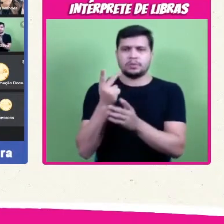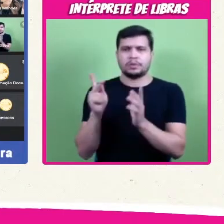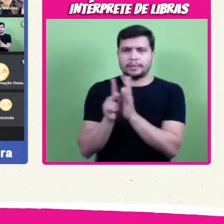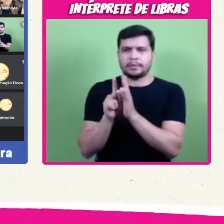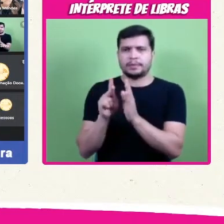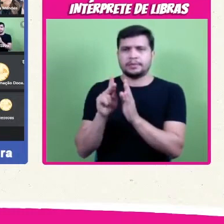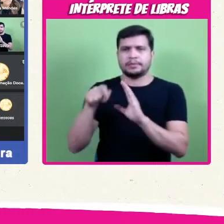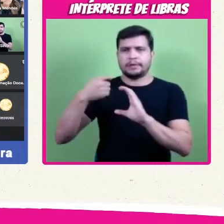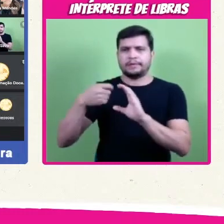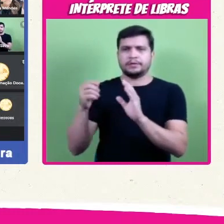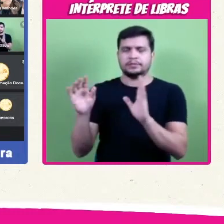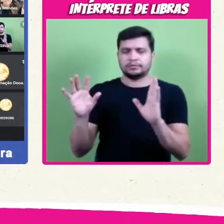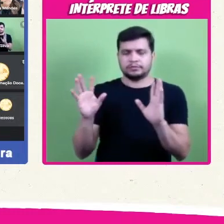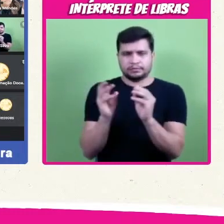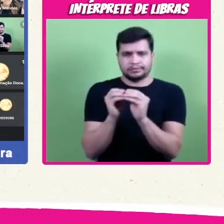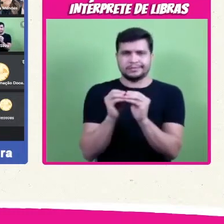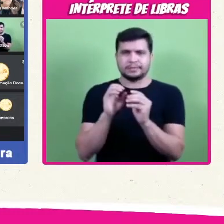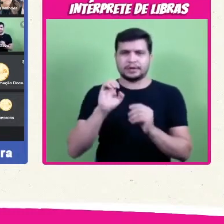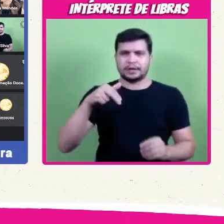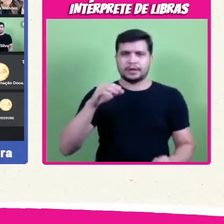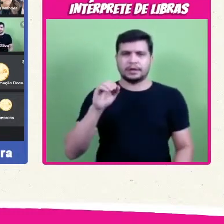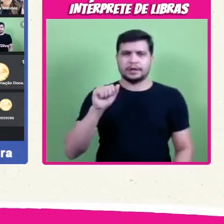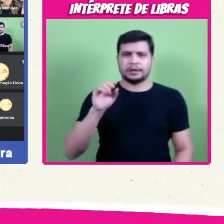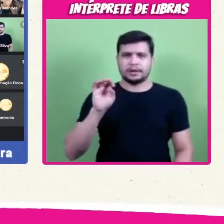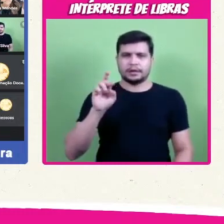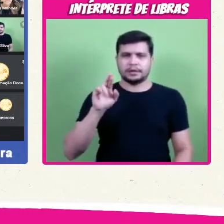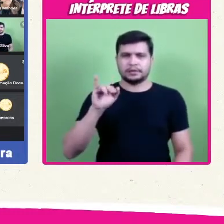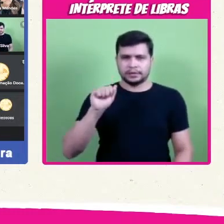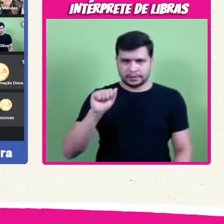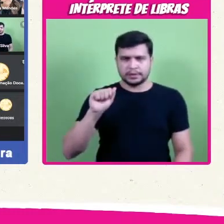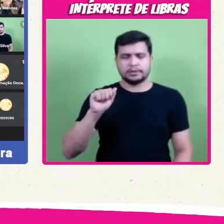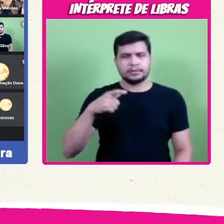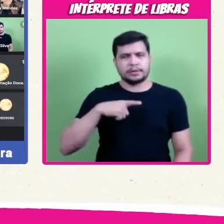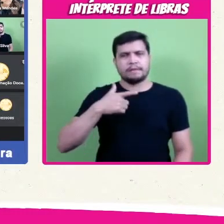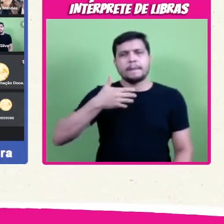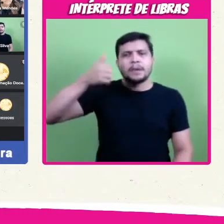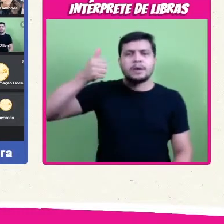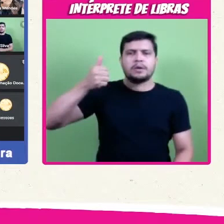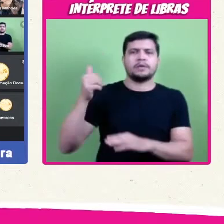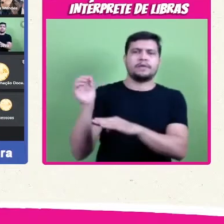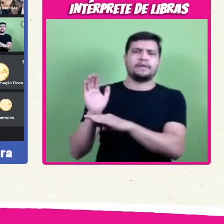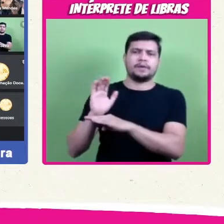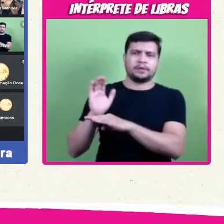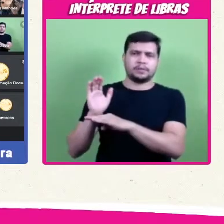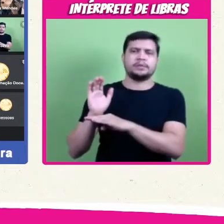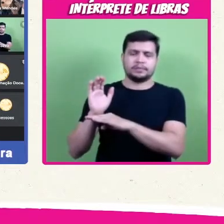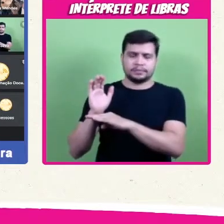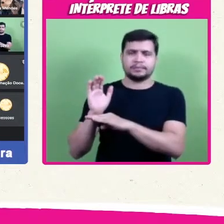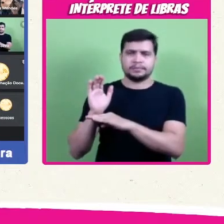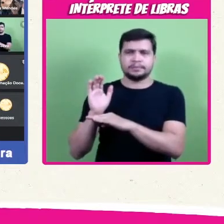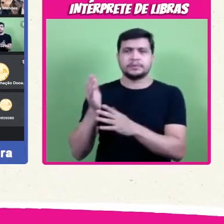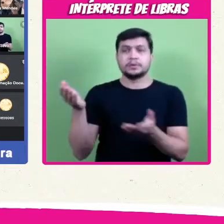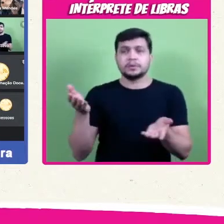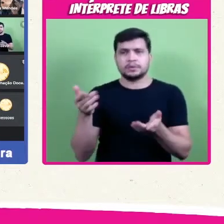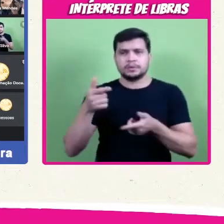Encanteria, como melhor filme pela crítica, Festival Ibero-Americano do Cinema. Atualmente trabalha com o